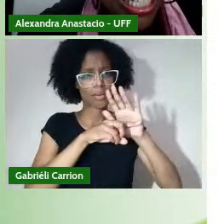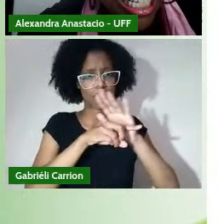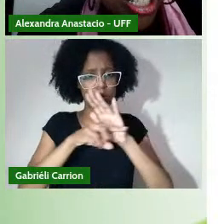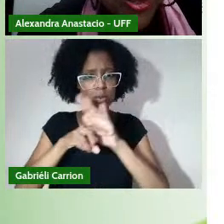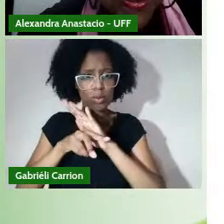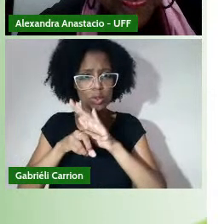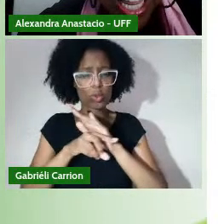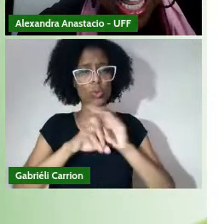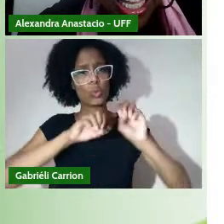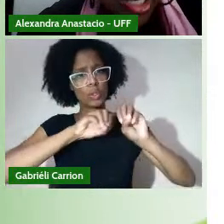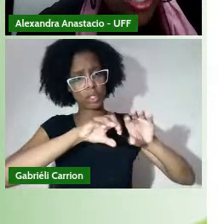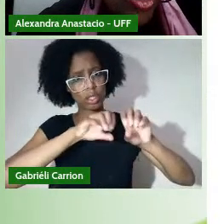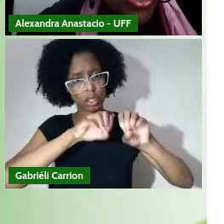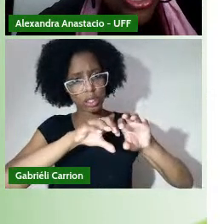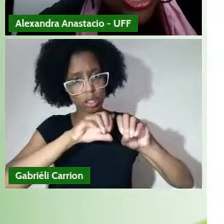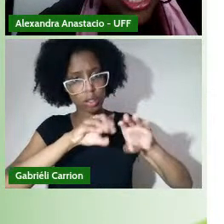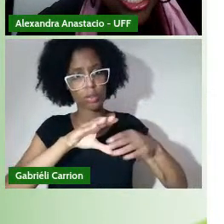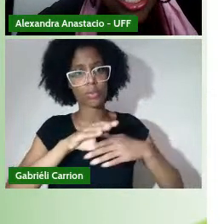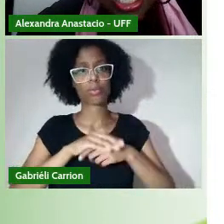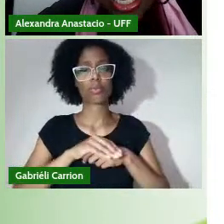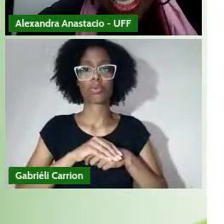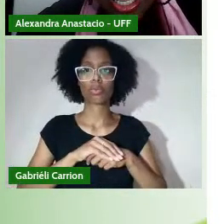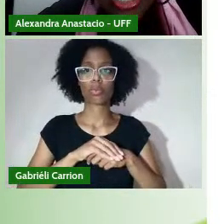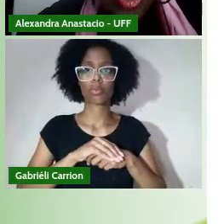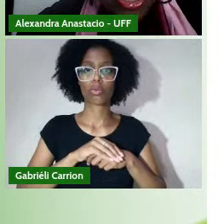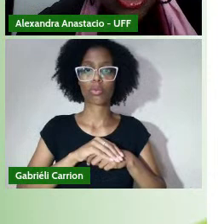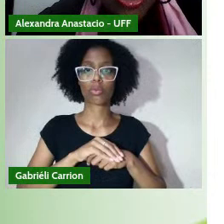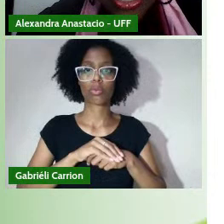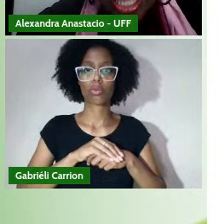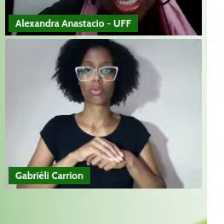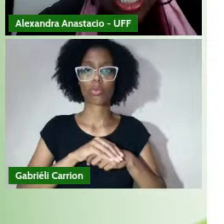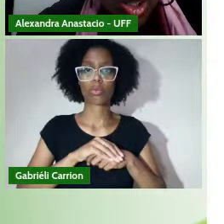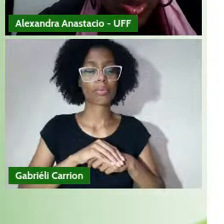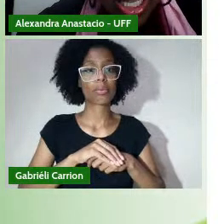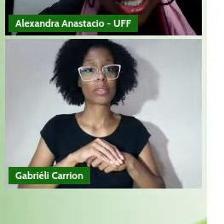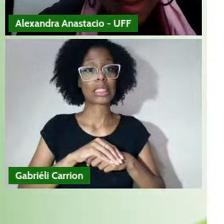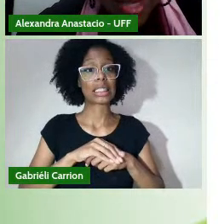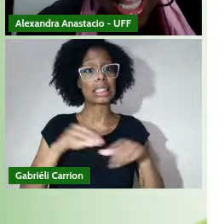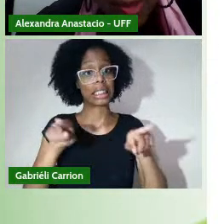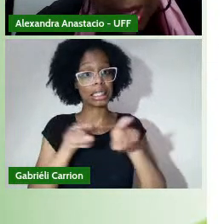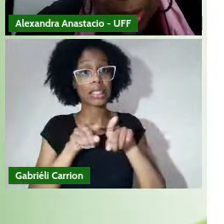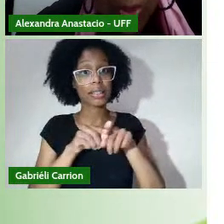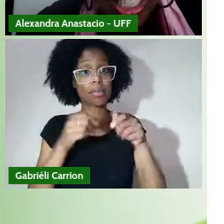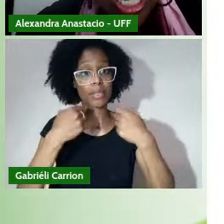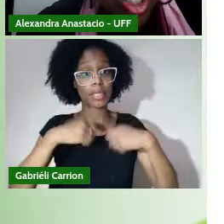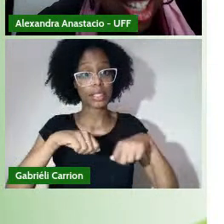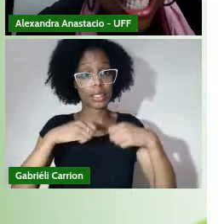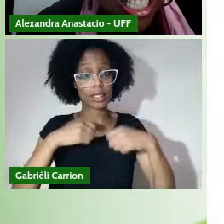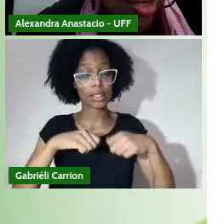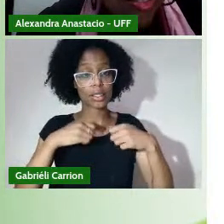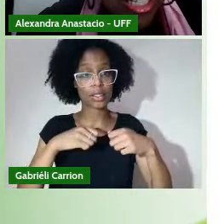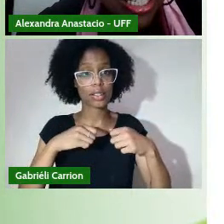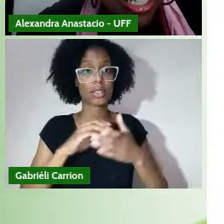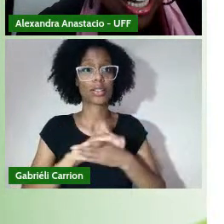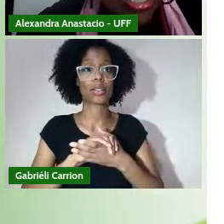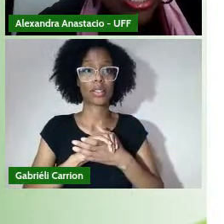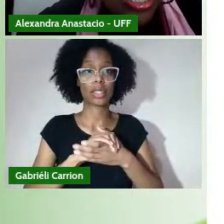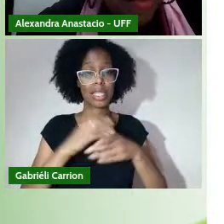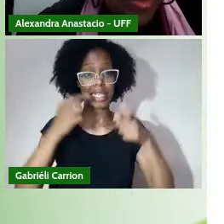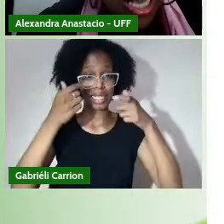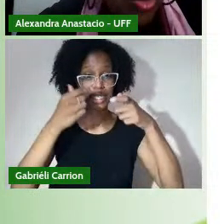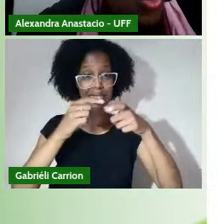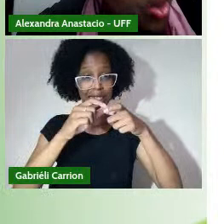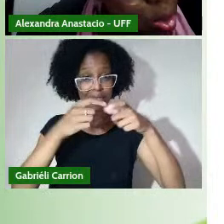do ensino. Né? Eu acho que elas têm que, isso tem que caminhar, e eu incluiria a extensão universitária,